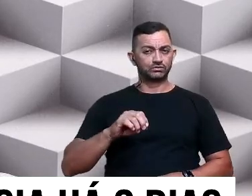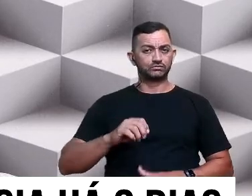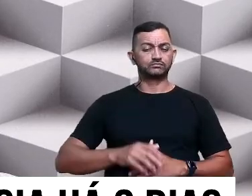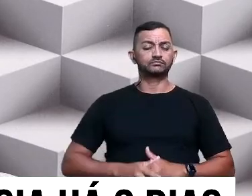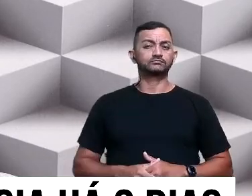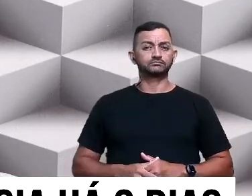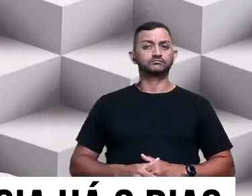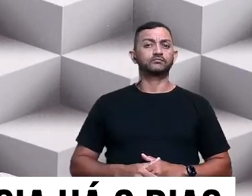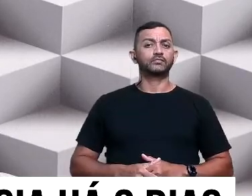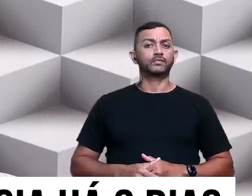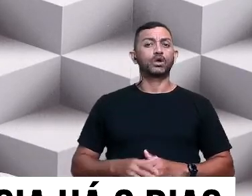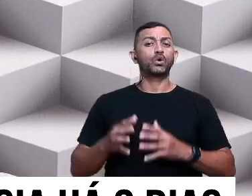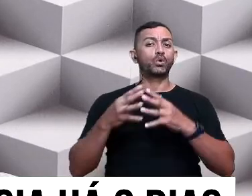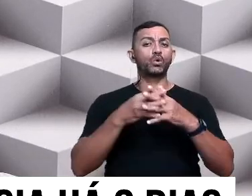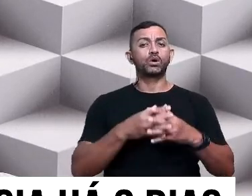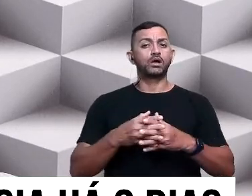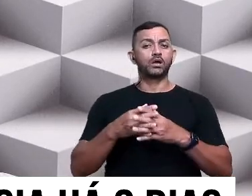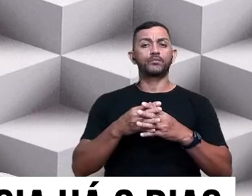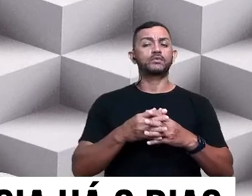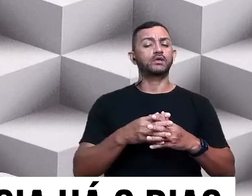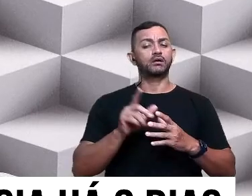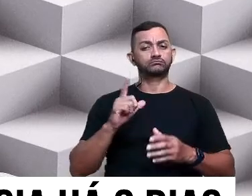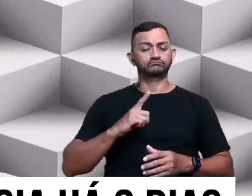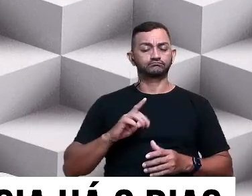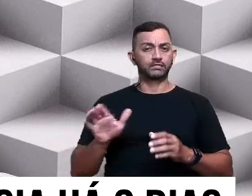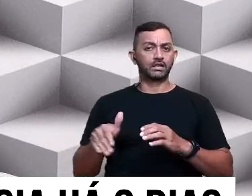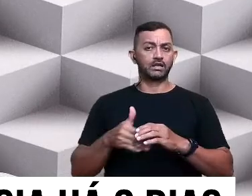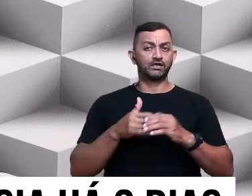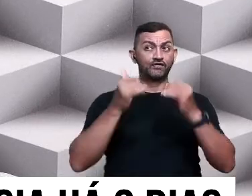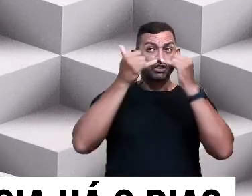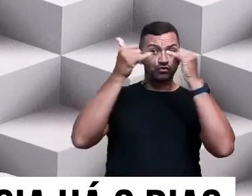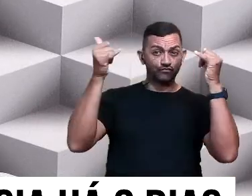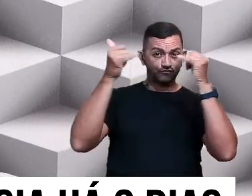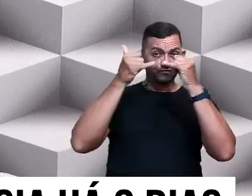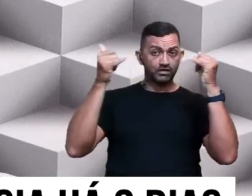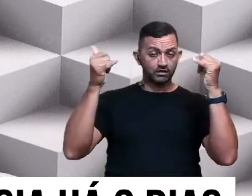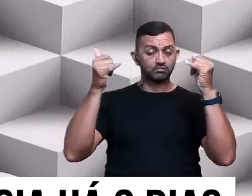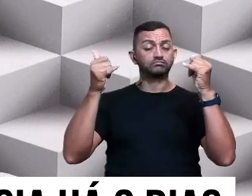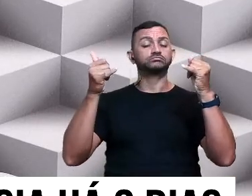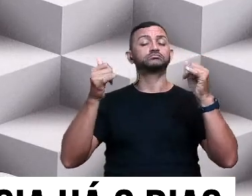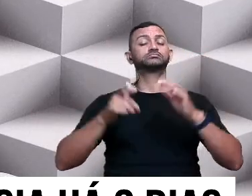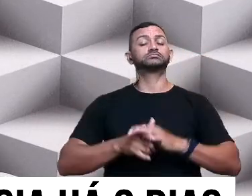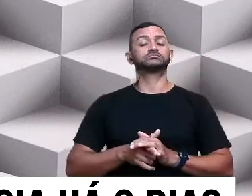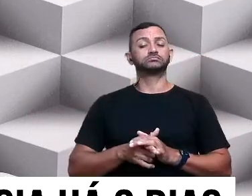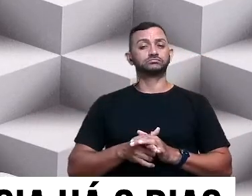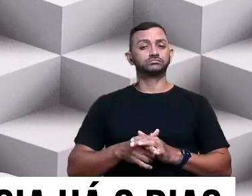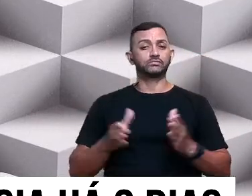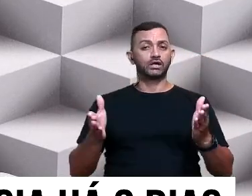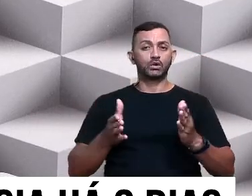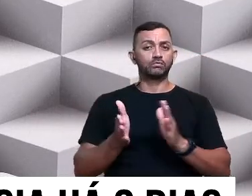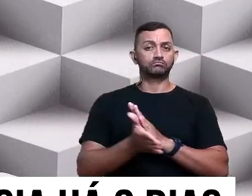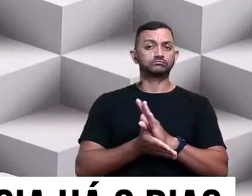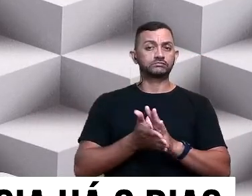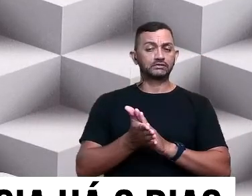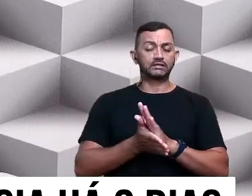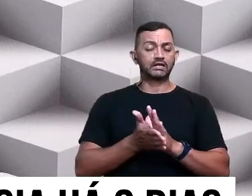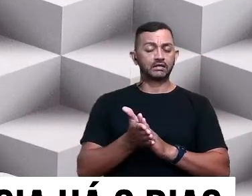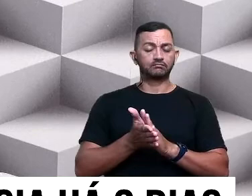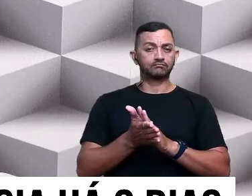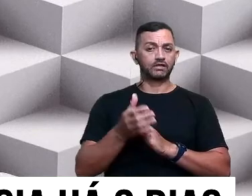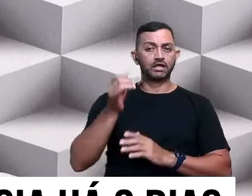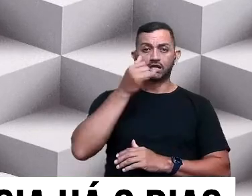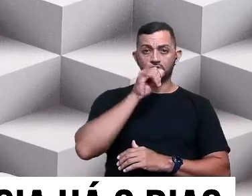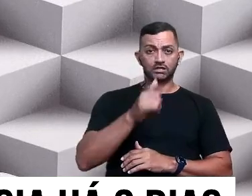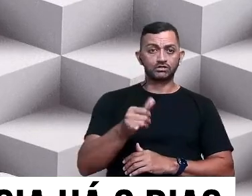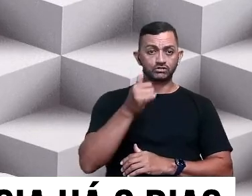ali no bairro Santa Rita. Um caminhão passou no local e acabou levando alguns fios, partindo alguns fios, e aí ela ficou sem